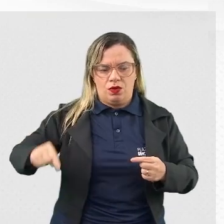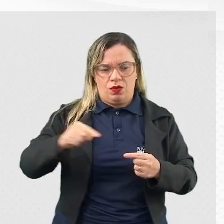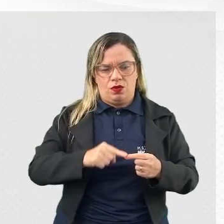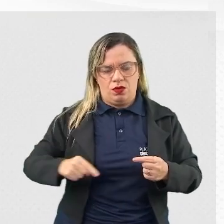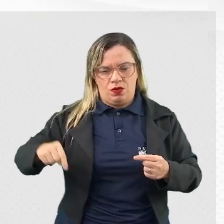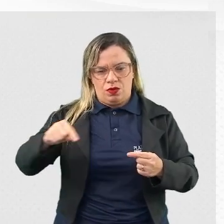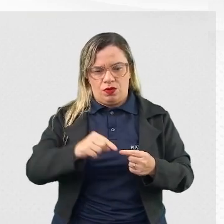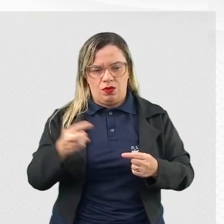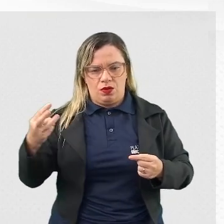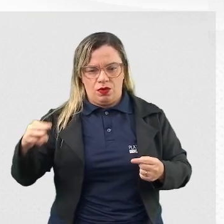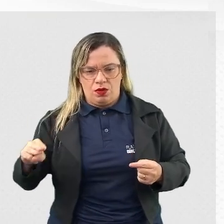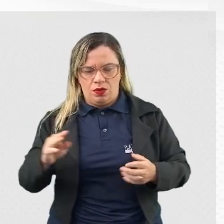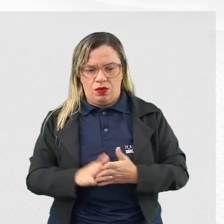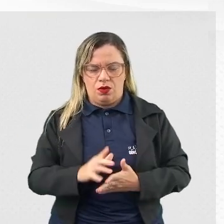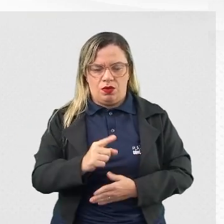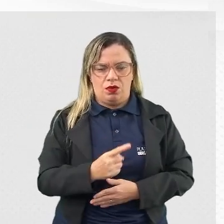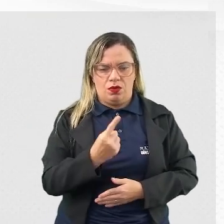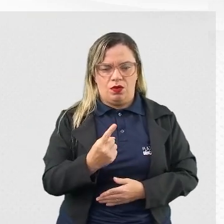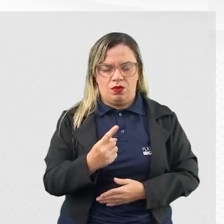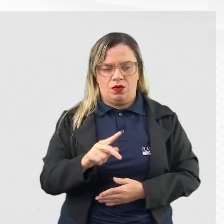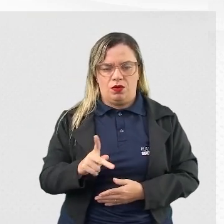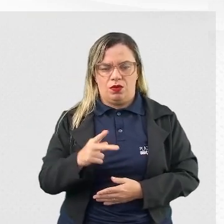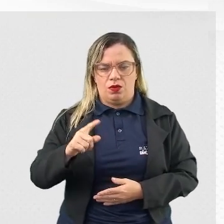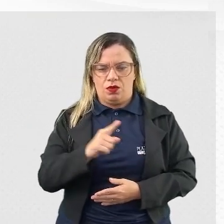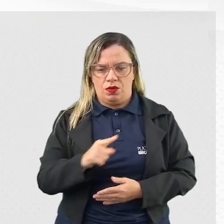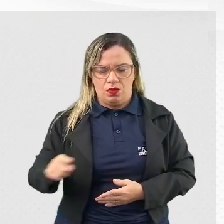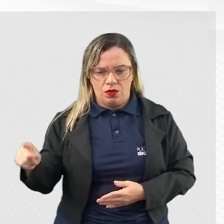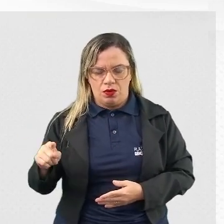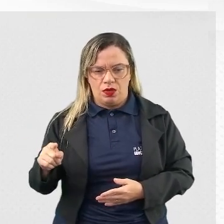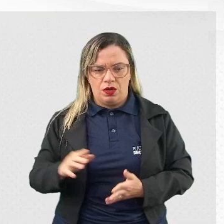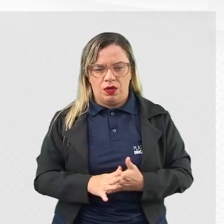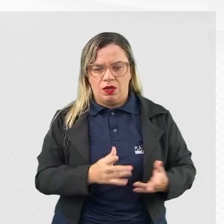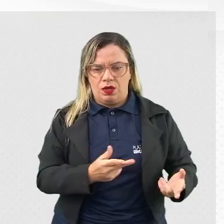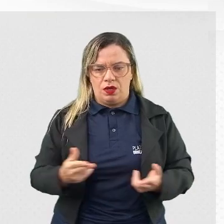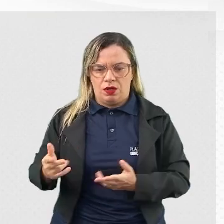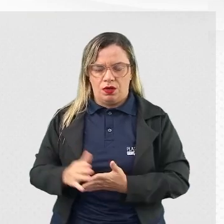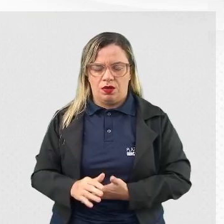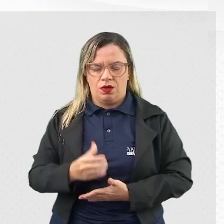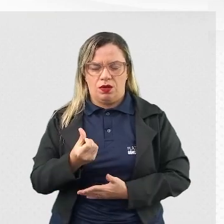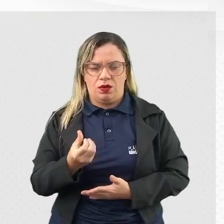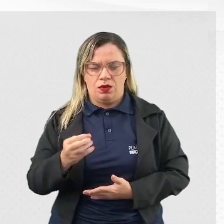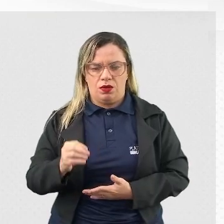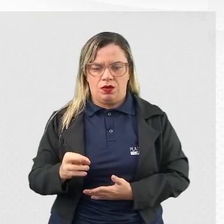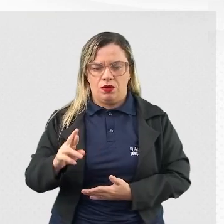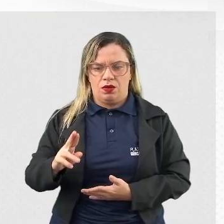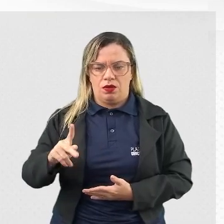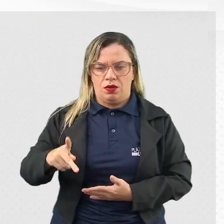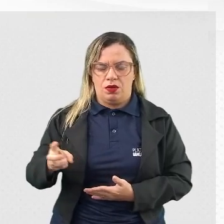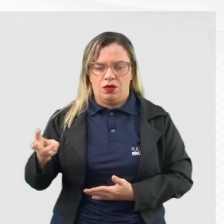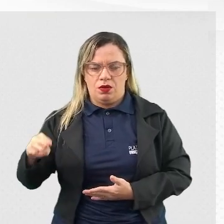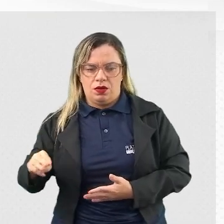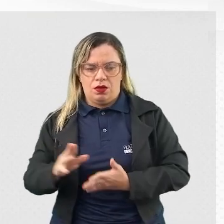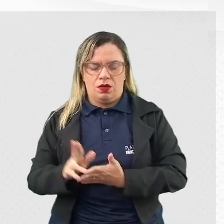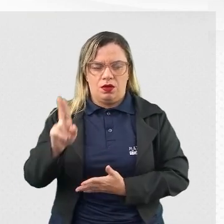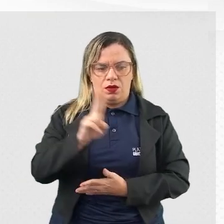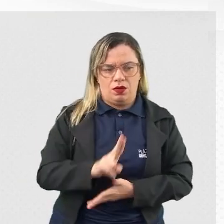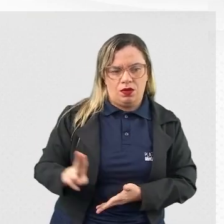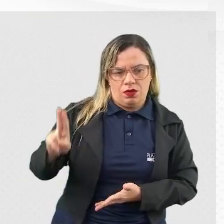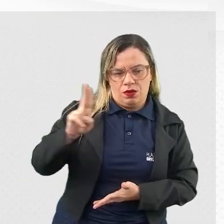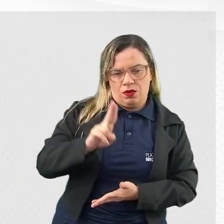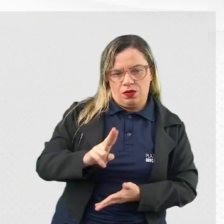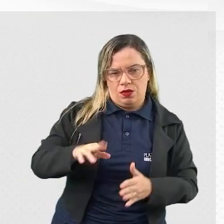Hz é igual a 60 RPMs. Beleza? Esse aí a gente vai utilizar para poder fazer